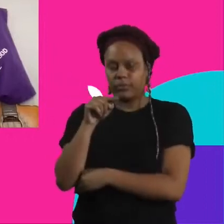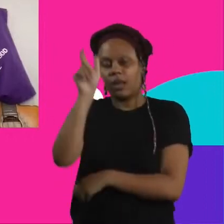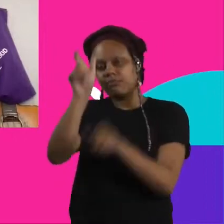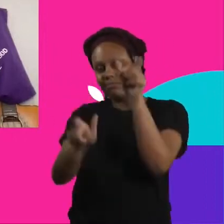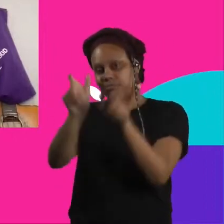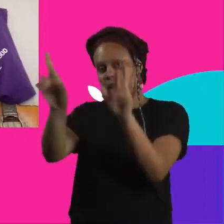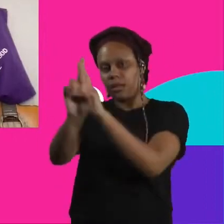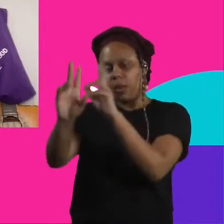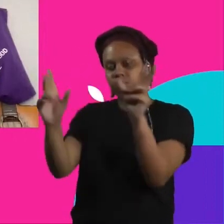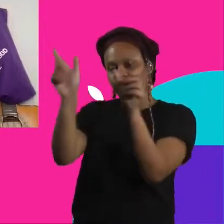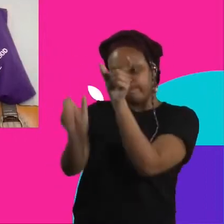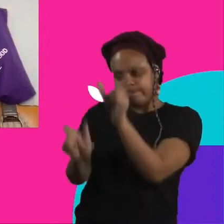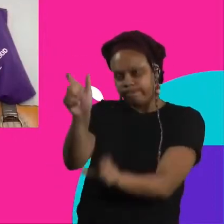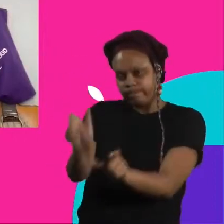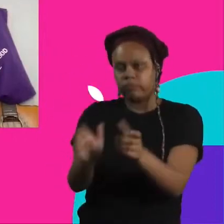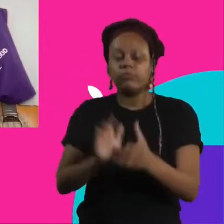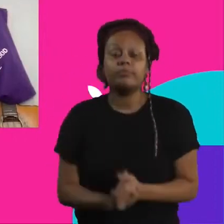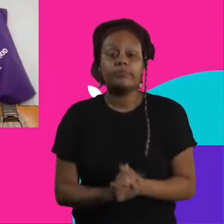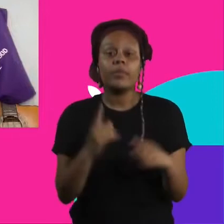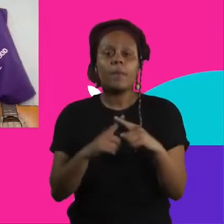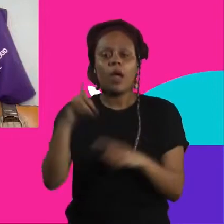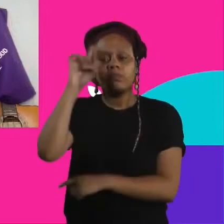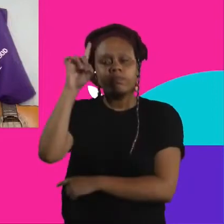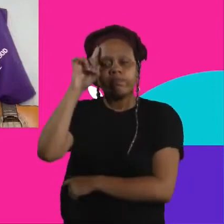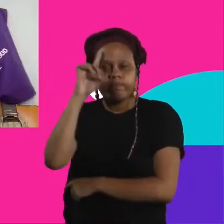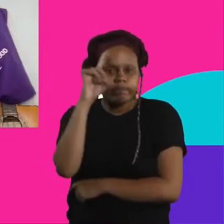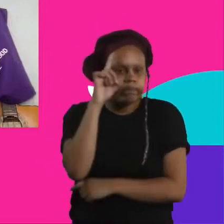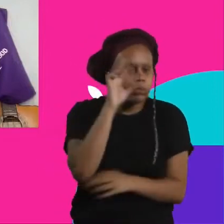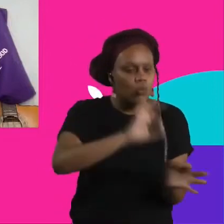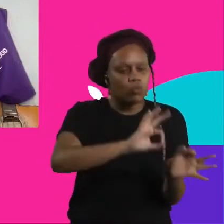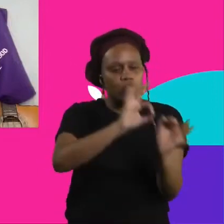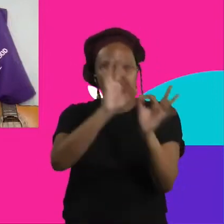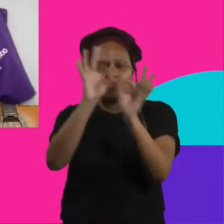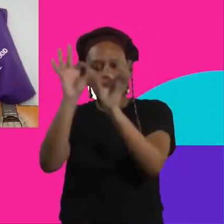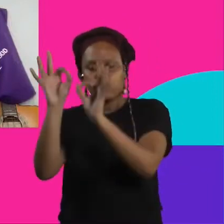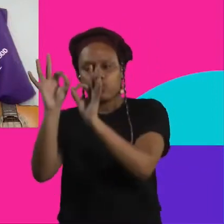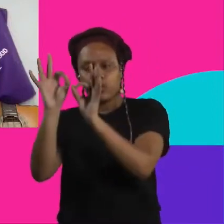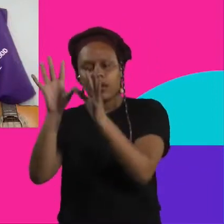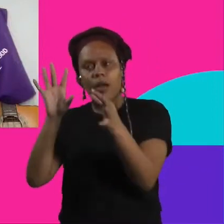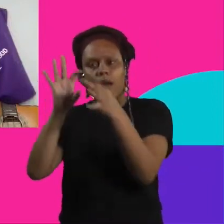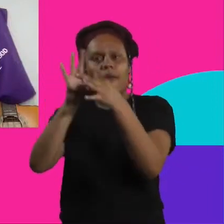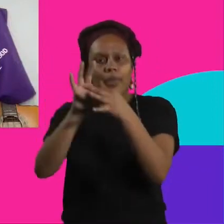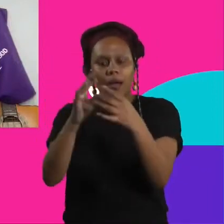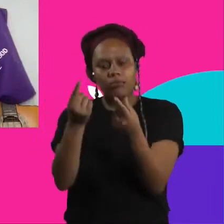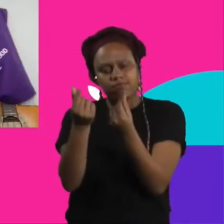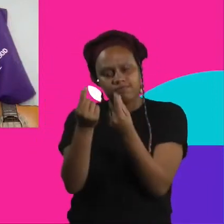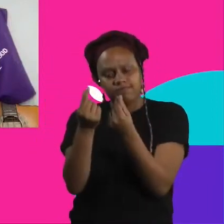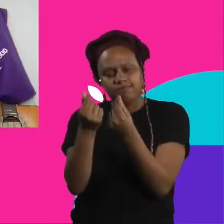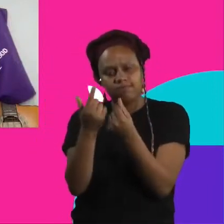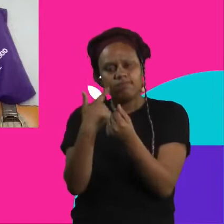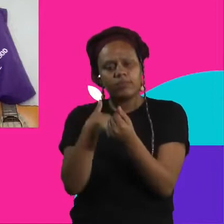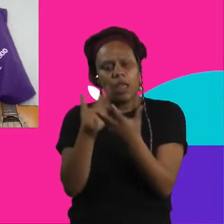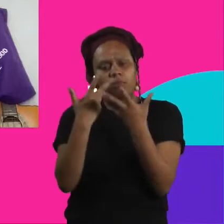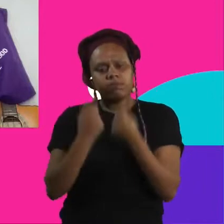Porque no dia a dia a gente se conecta pela camada financeira. Então, eu trabalho, eu recebo o salário da minha empresa,